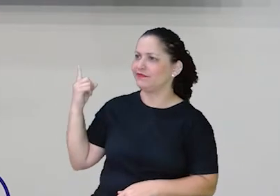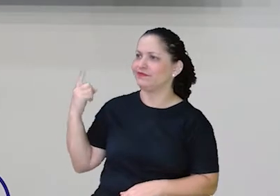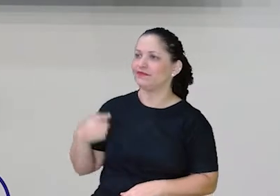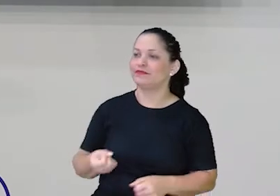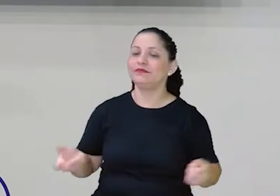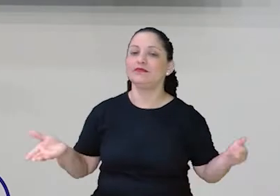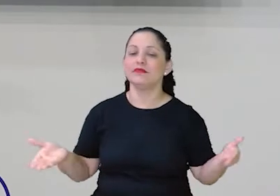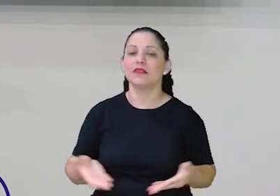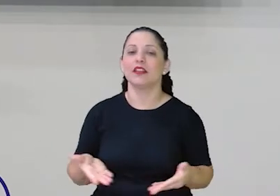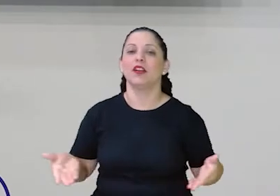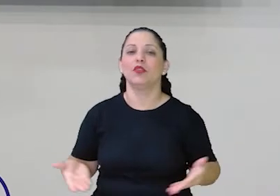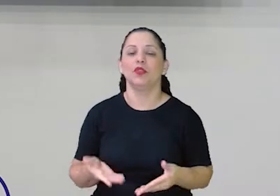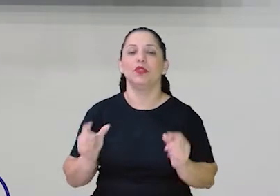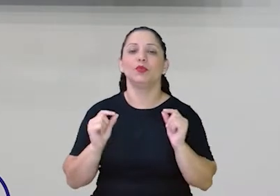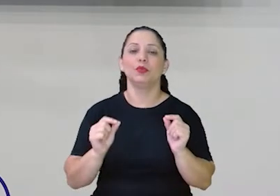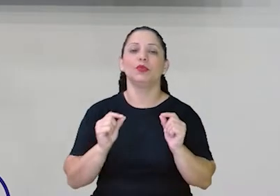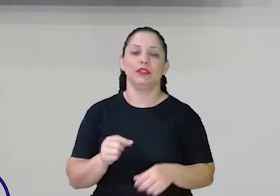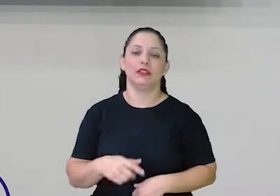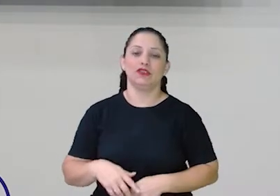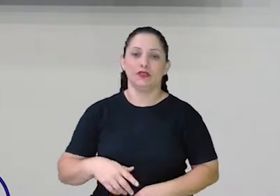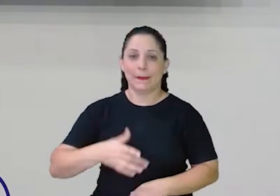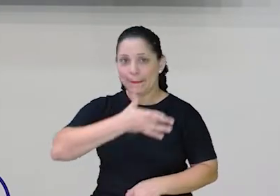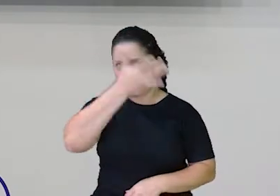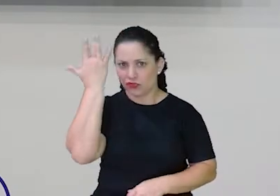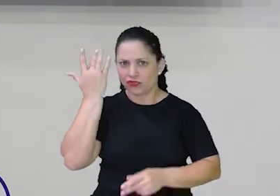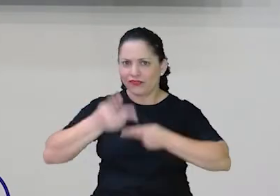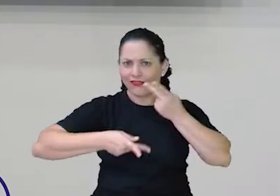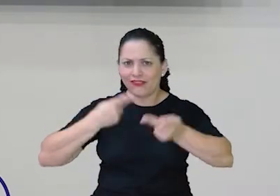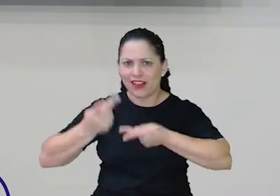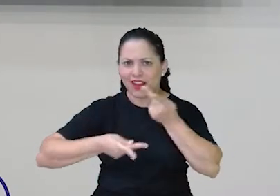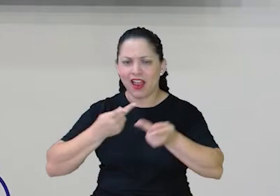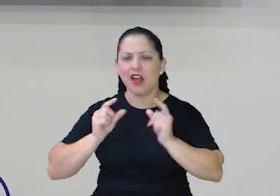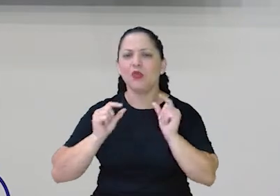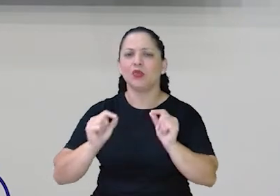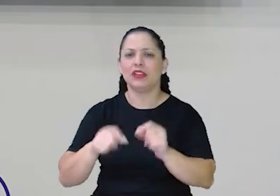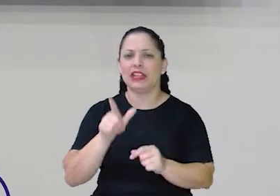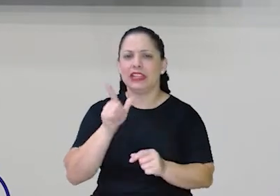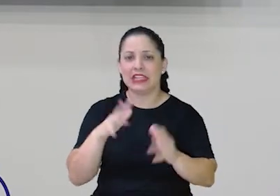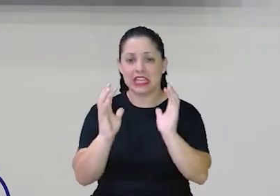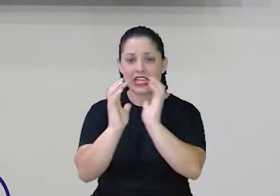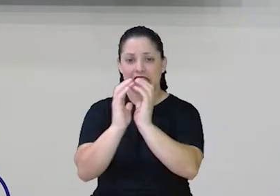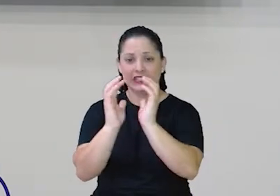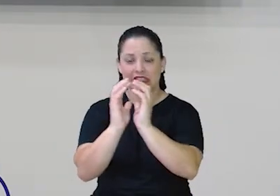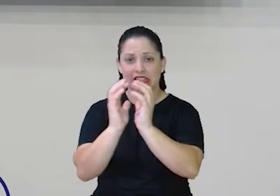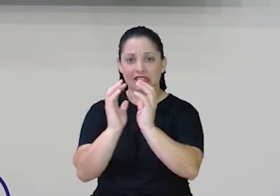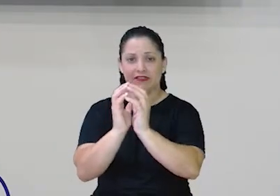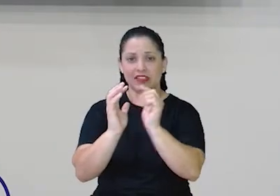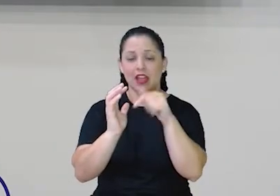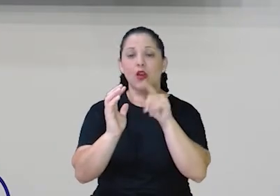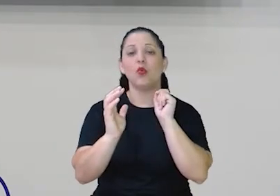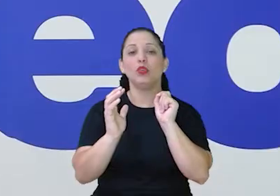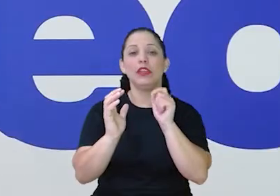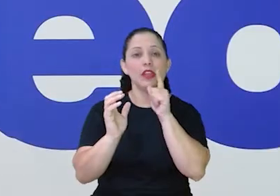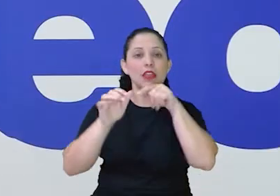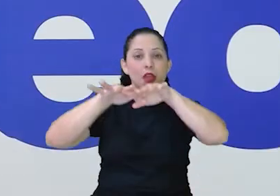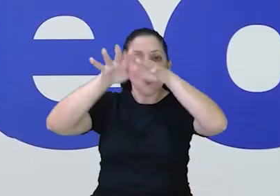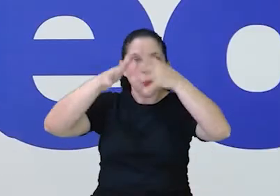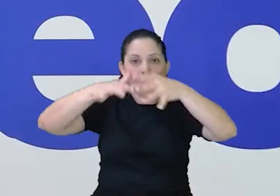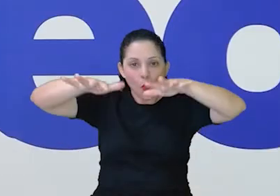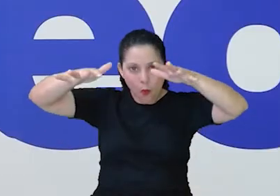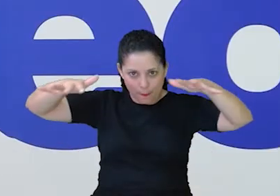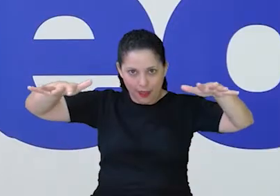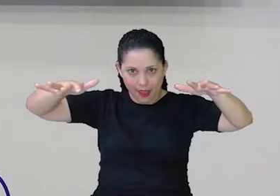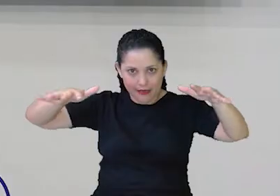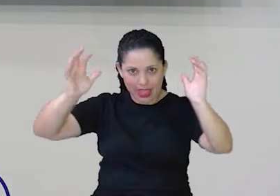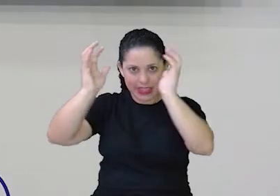aqui. Todo mundo fala que o Recife está abaixo do mar. Vocês já ouviram isso? Já ouviu isso, professora Mauricéia, que o Recife está abaixo do mar? Já ouvi, sim. Mas